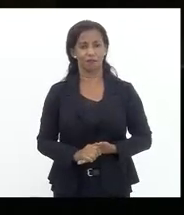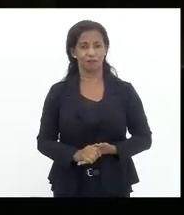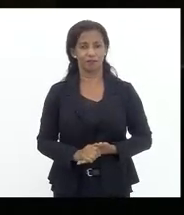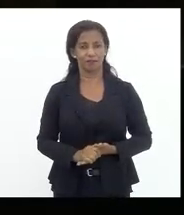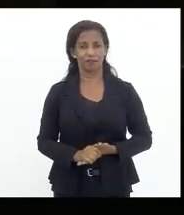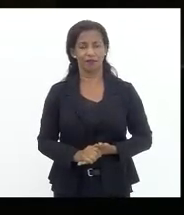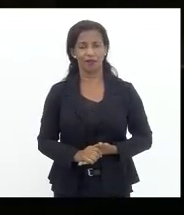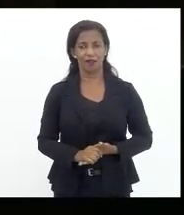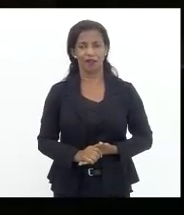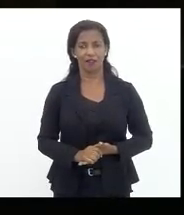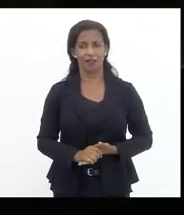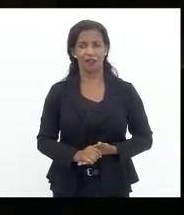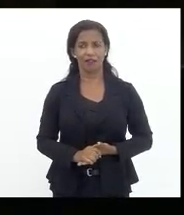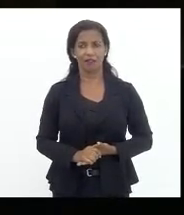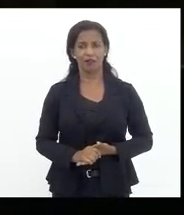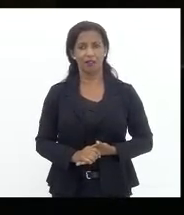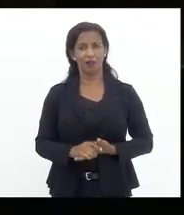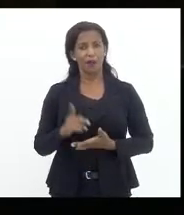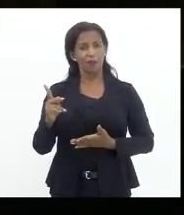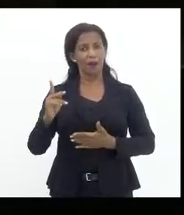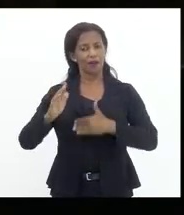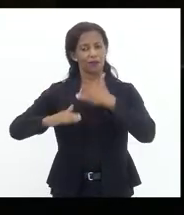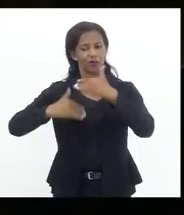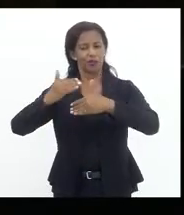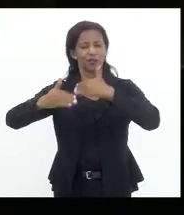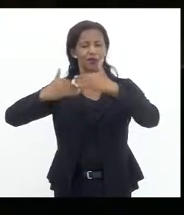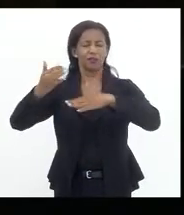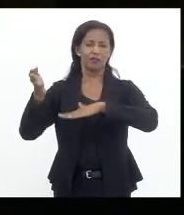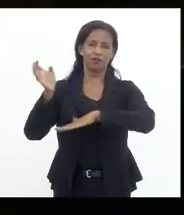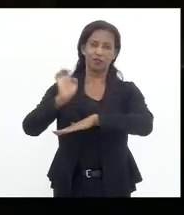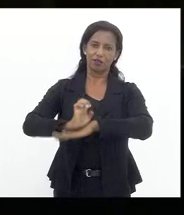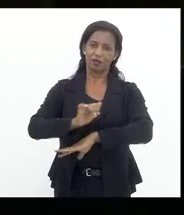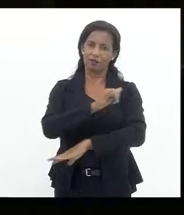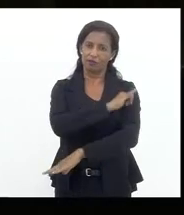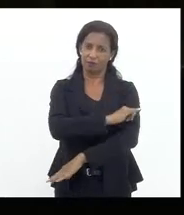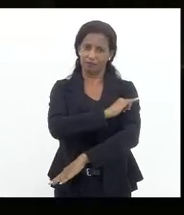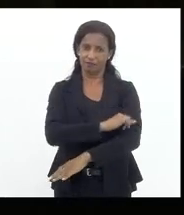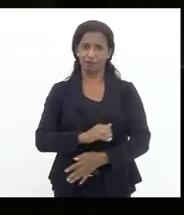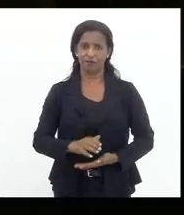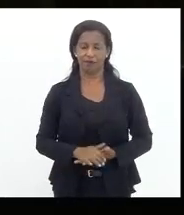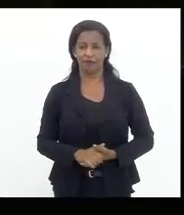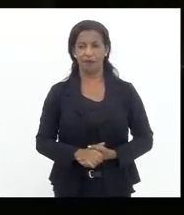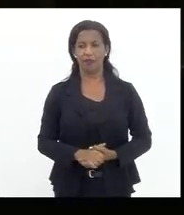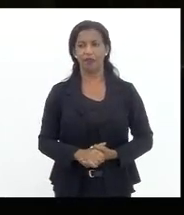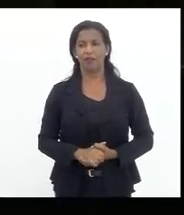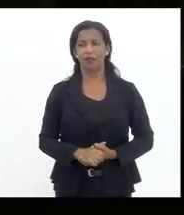para o desenvolvimento do Estado do Rio de Janeiro.